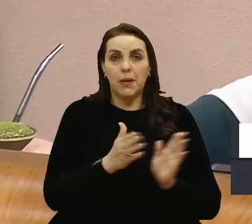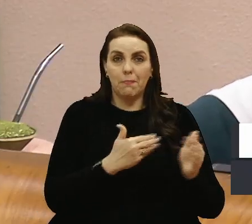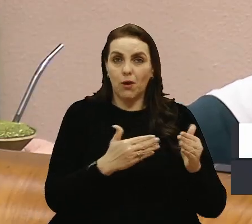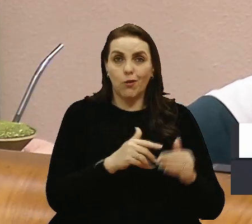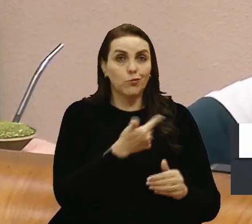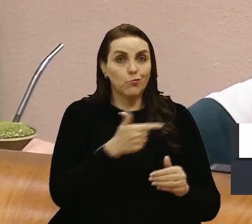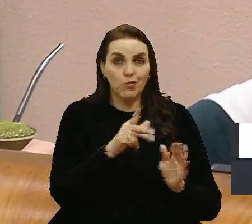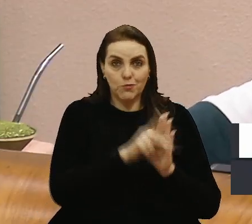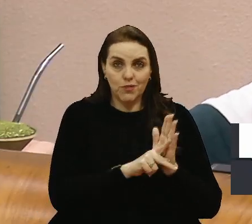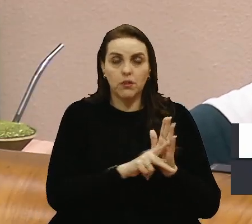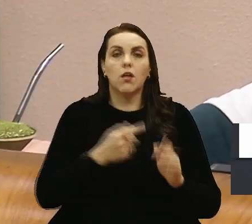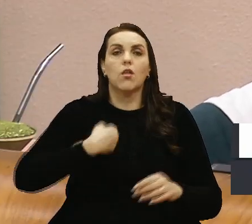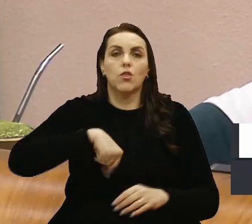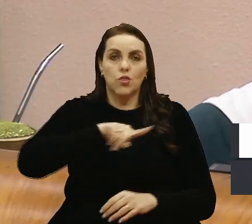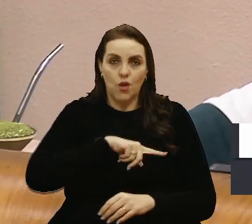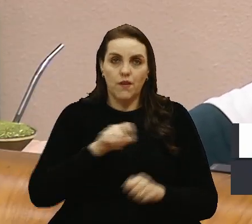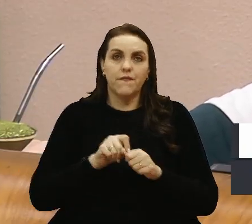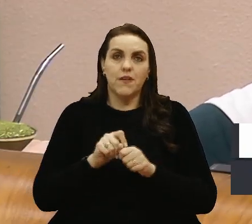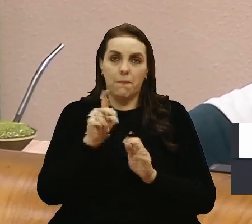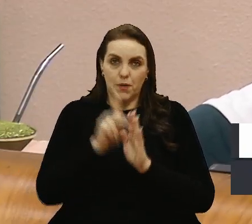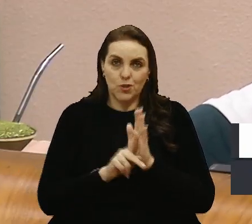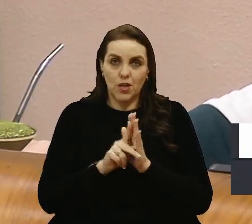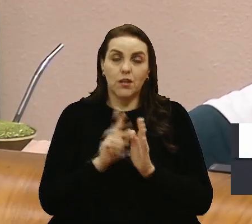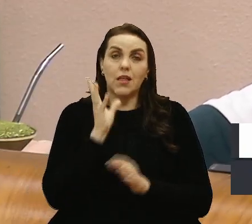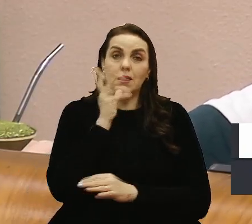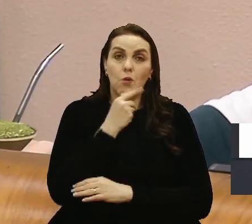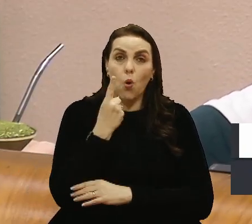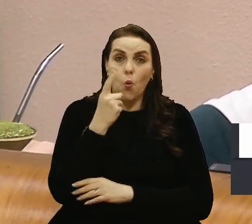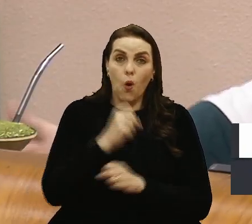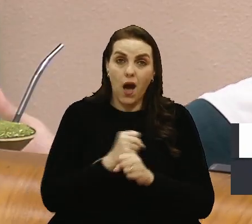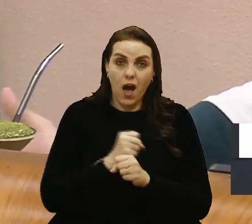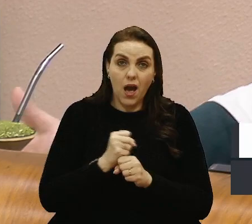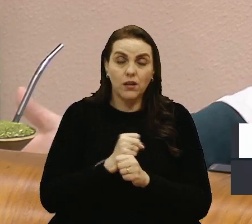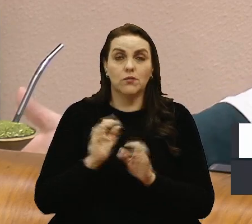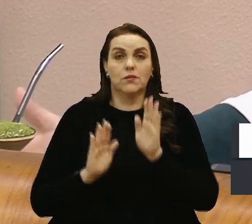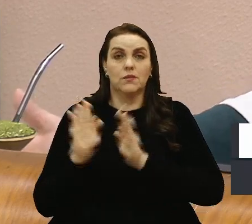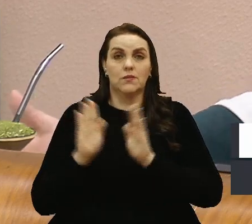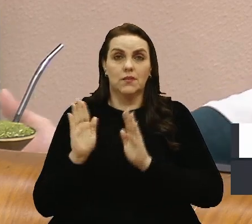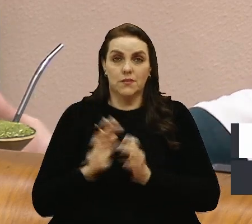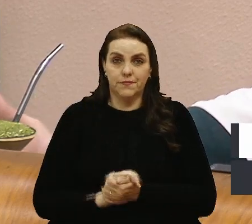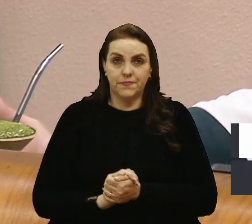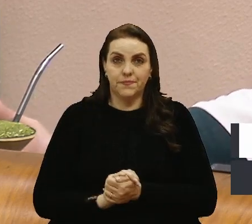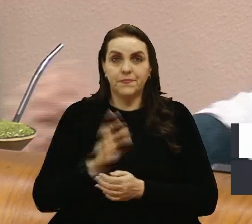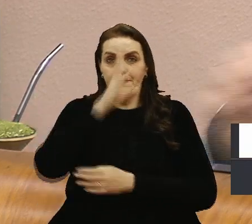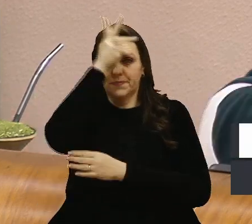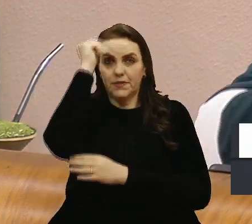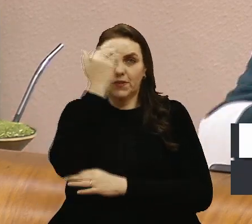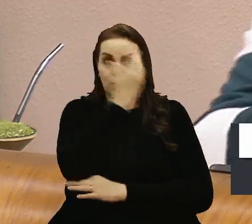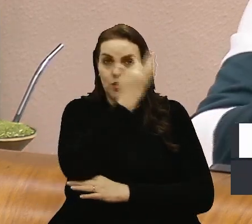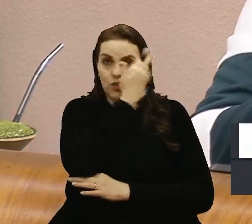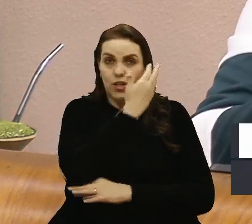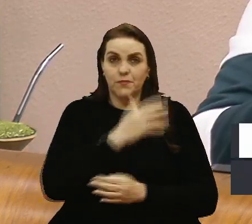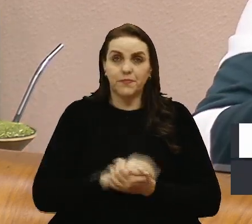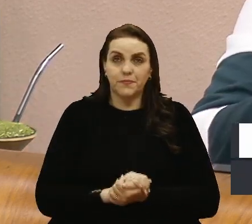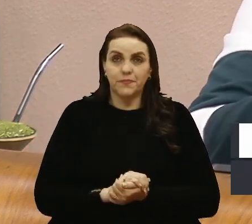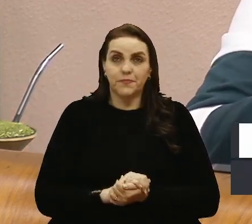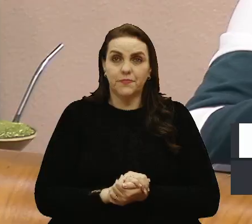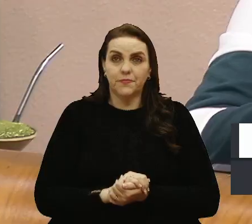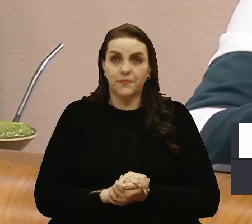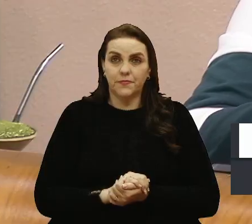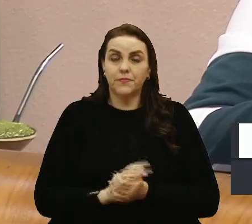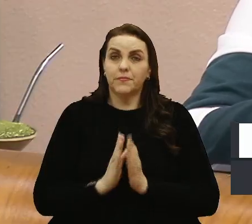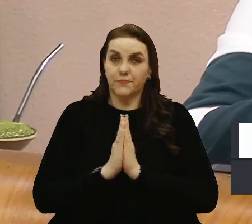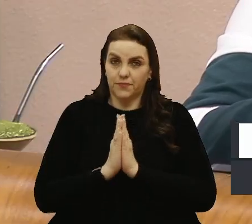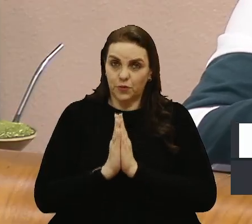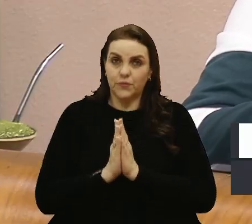os projetos e entregamos. Demorou 1 ano para fazer as licitações. Prefeito Adiló, aqui. Por